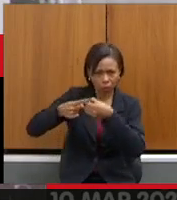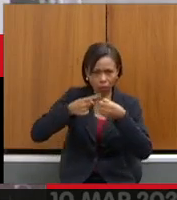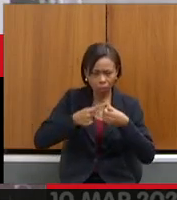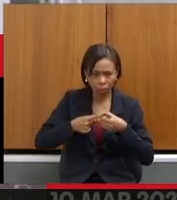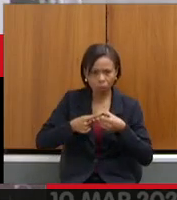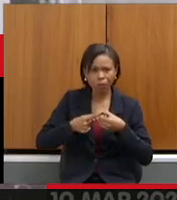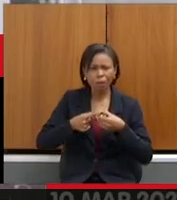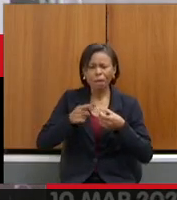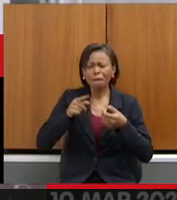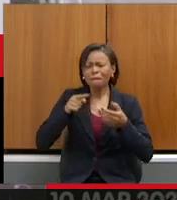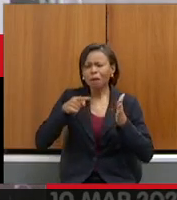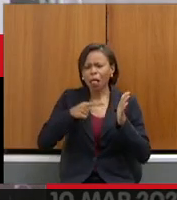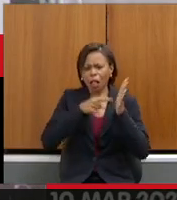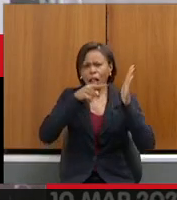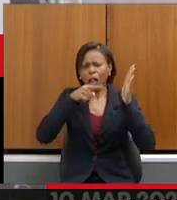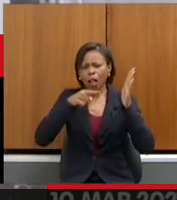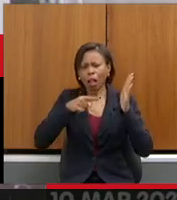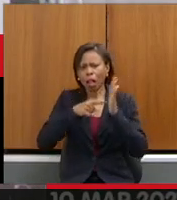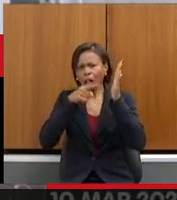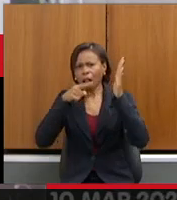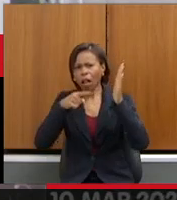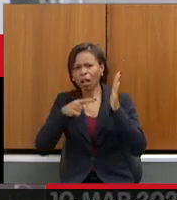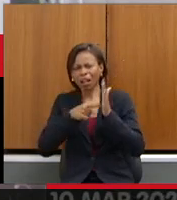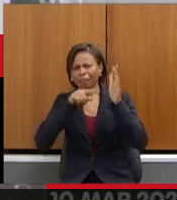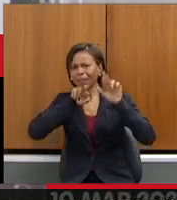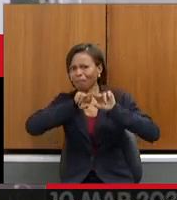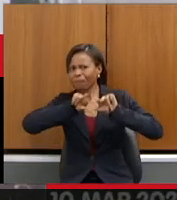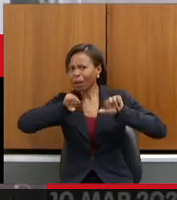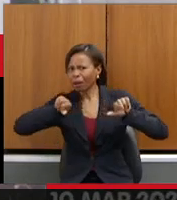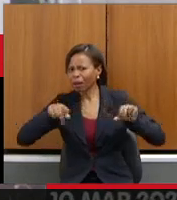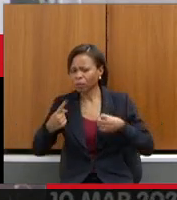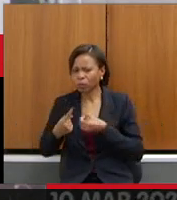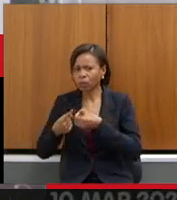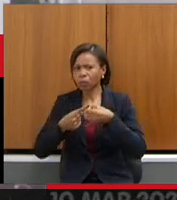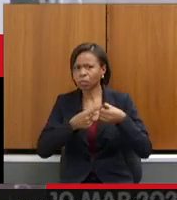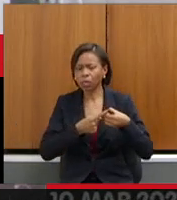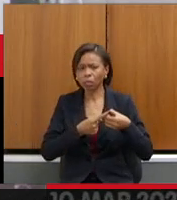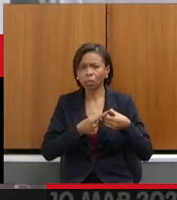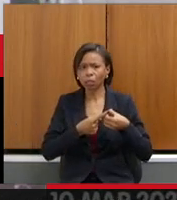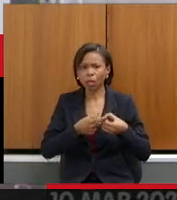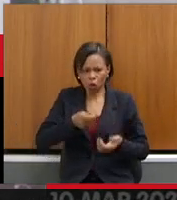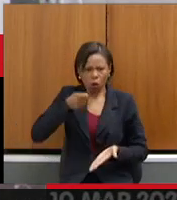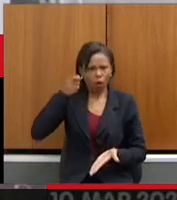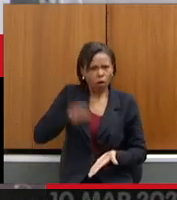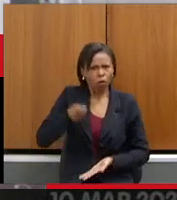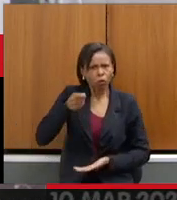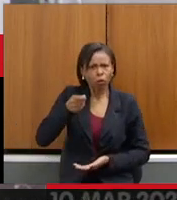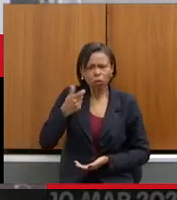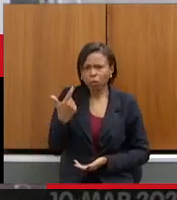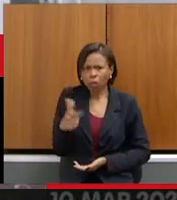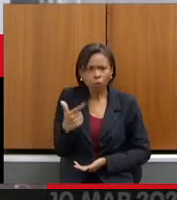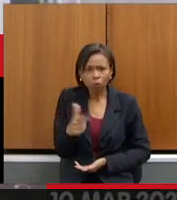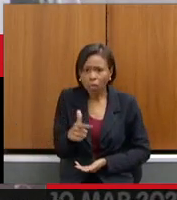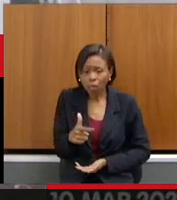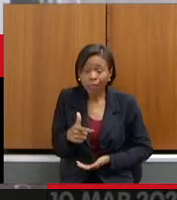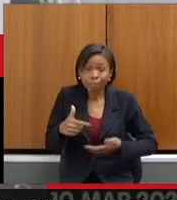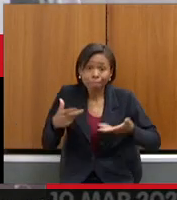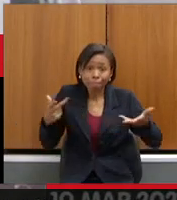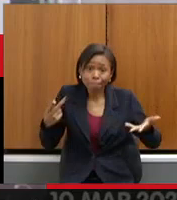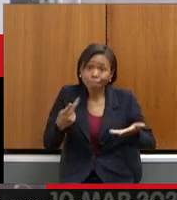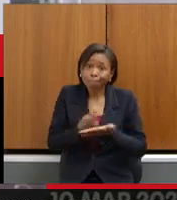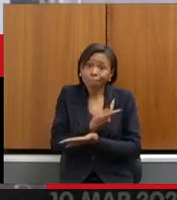em vários municípios se não ao rigor senão a ação efetiva do Estado ao relaxamento